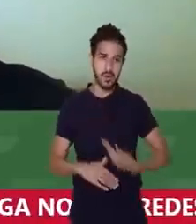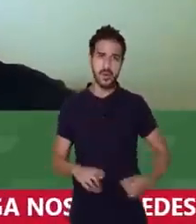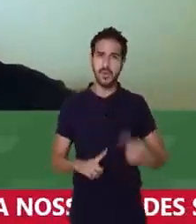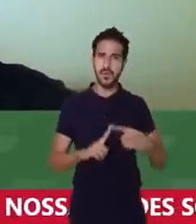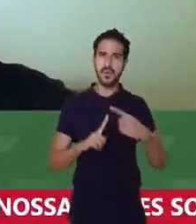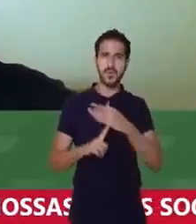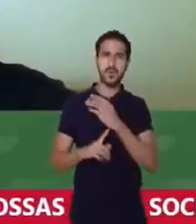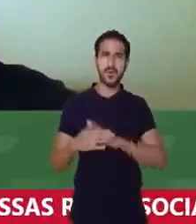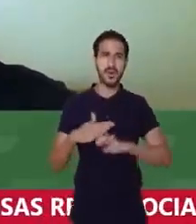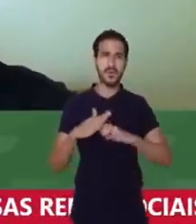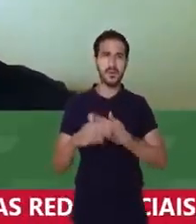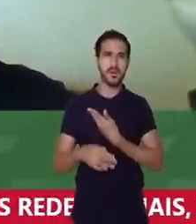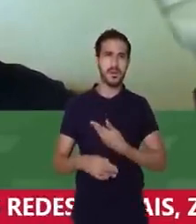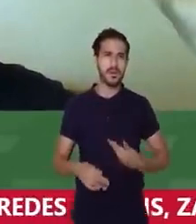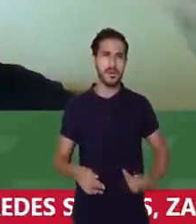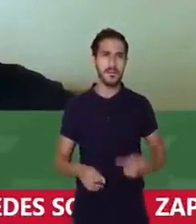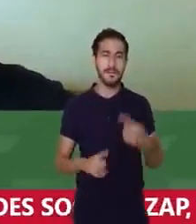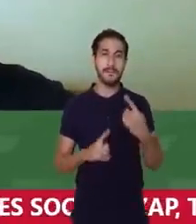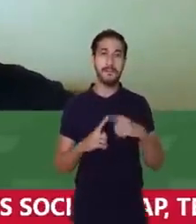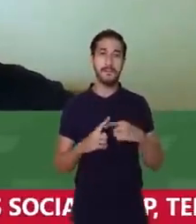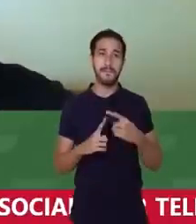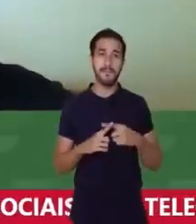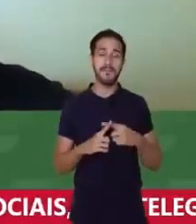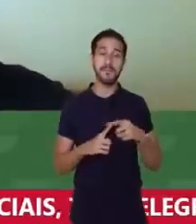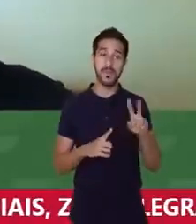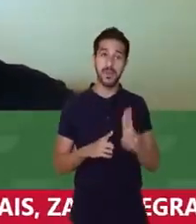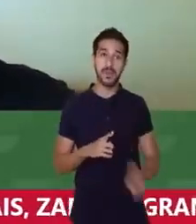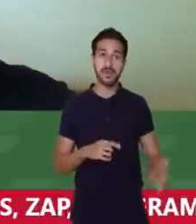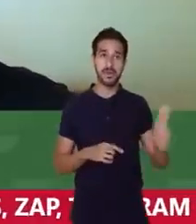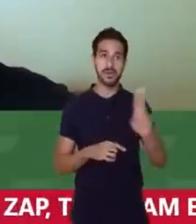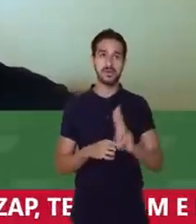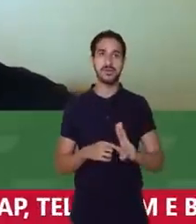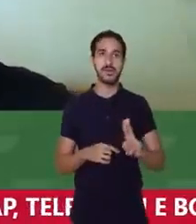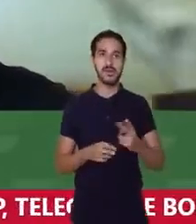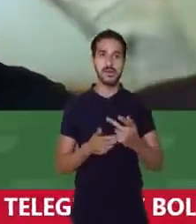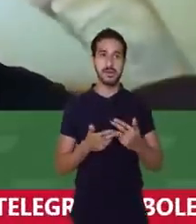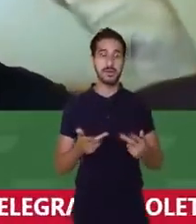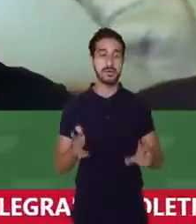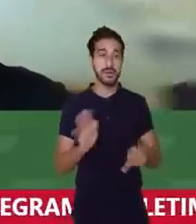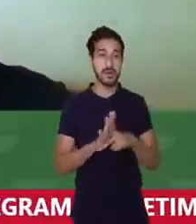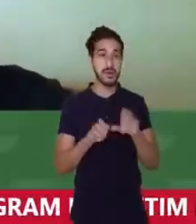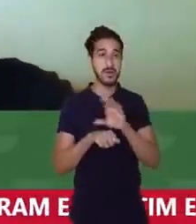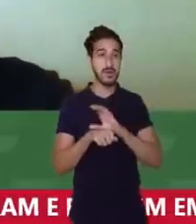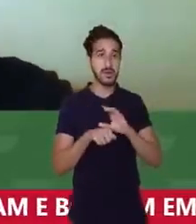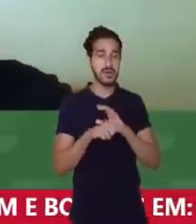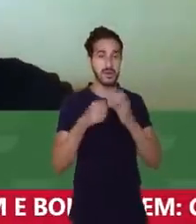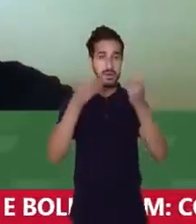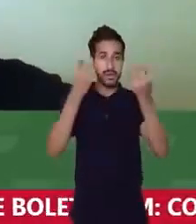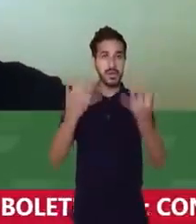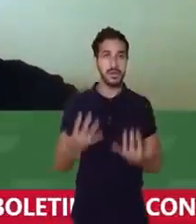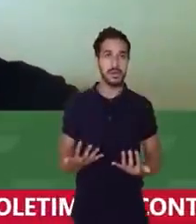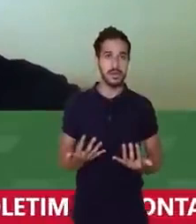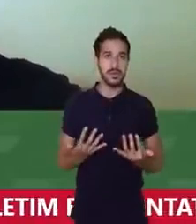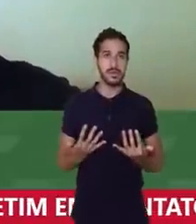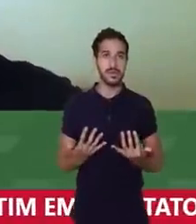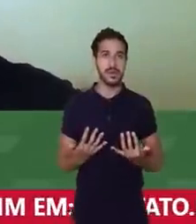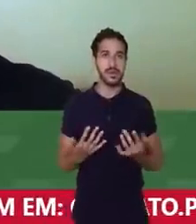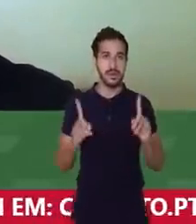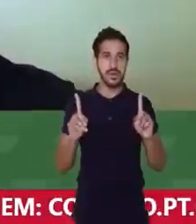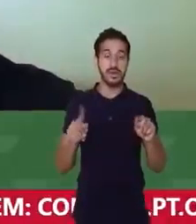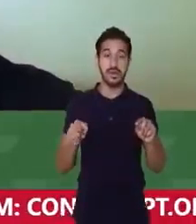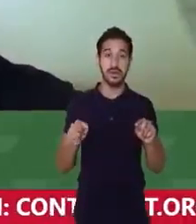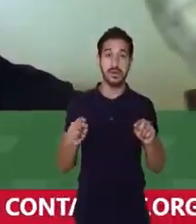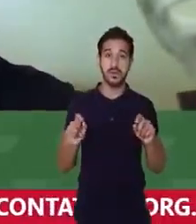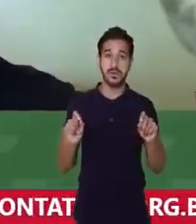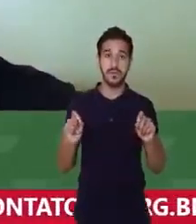que ela é uma empresa pública? Porque ela utiliza algo que a Constituição diz que